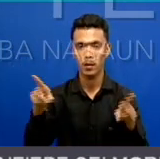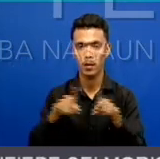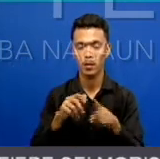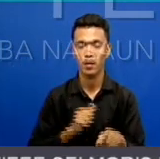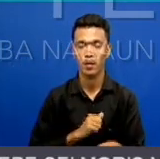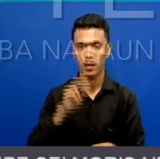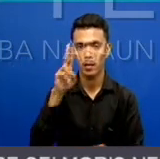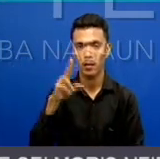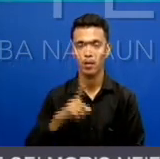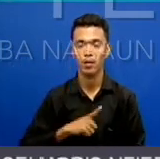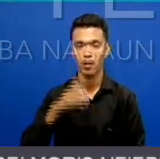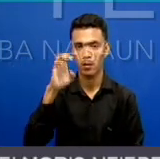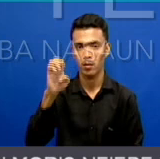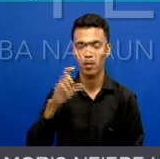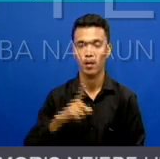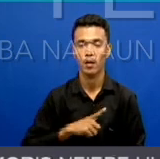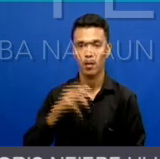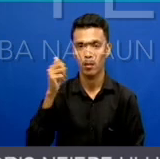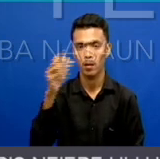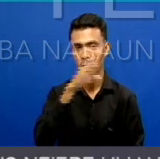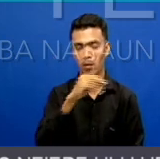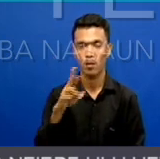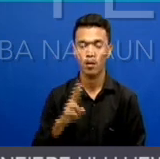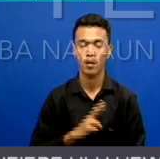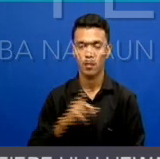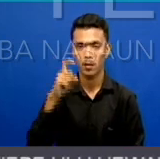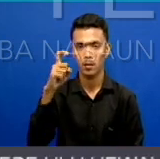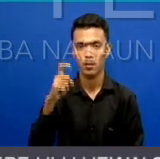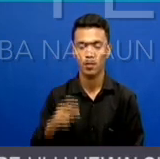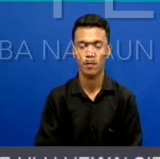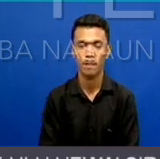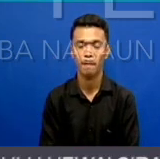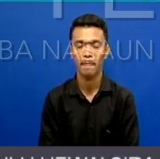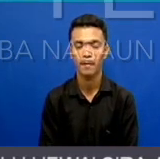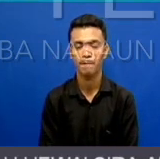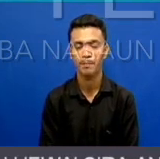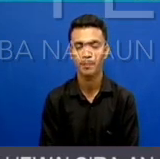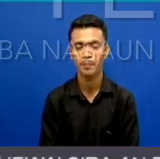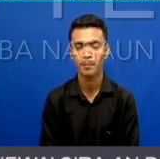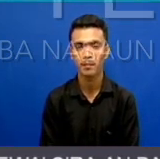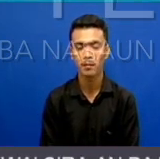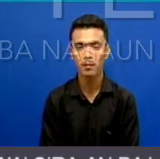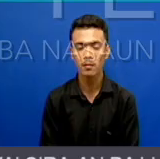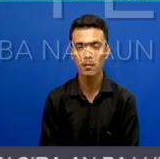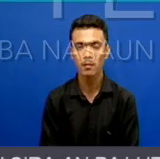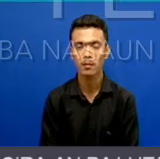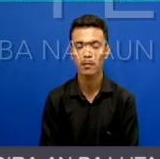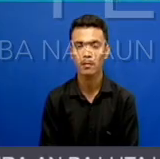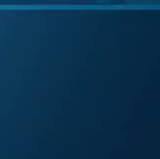Aileu Vila, Lekidoe, Laulara, Nor Remesiu. Husi município Aileu Tomás Saldanha, ba RTTL.